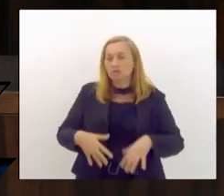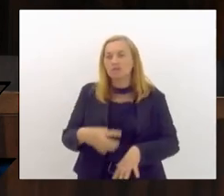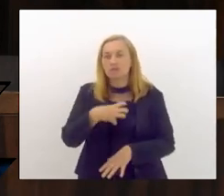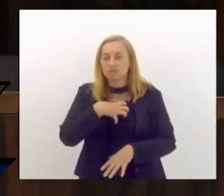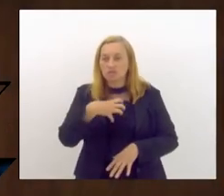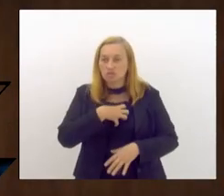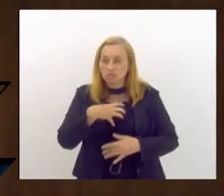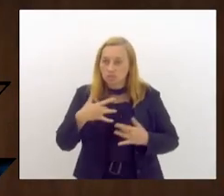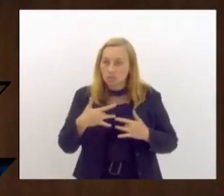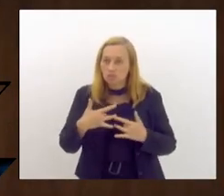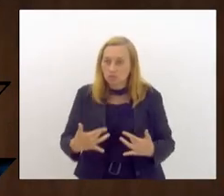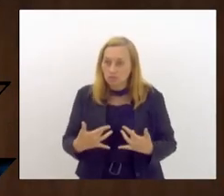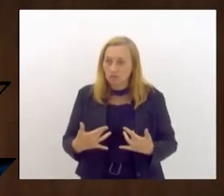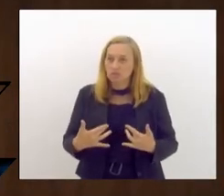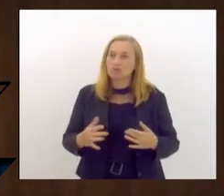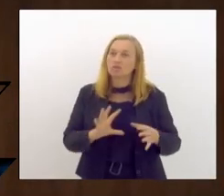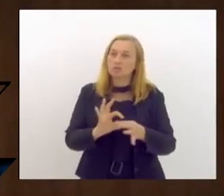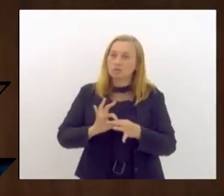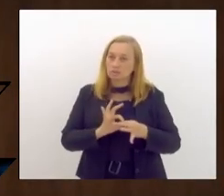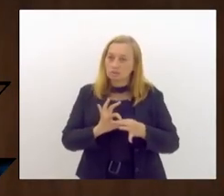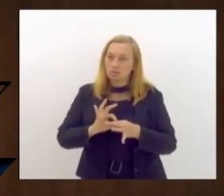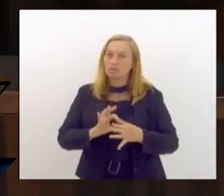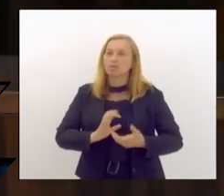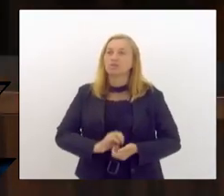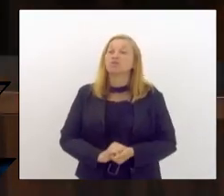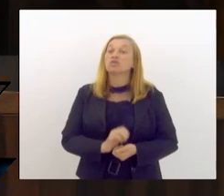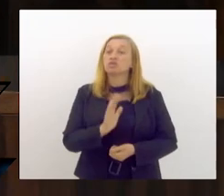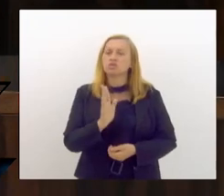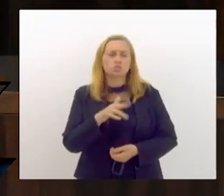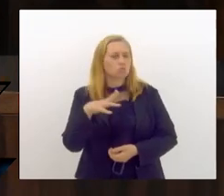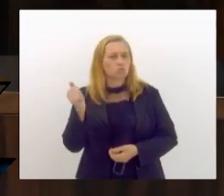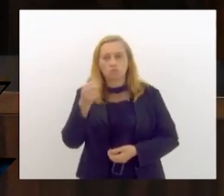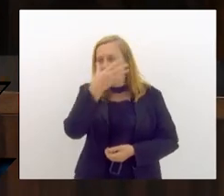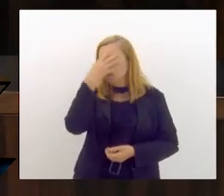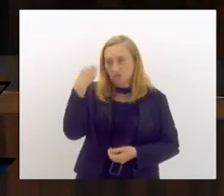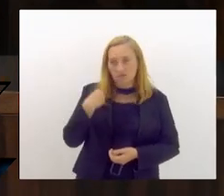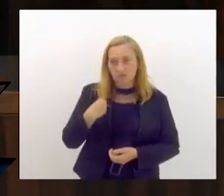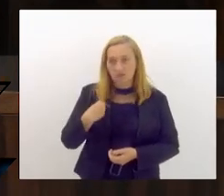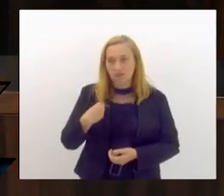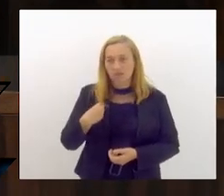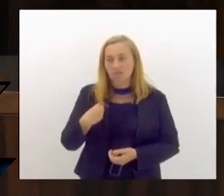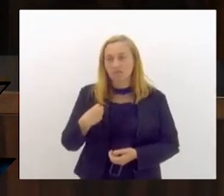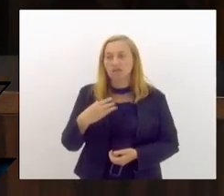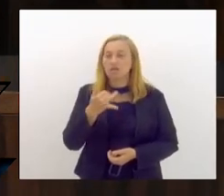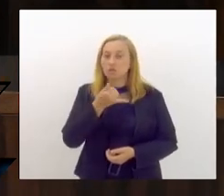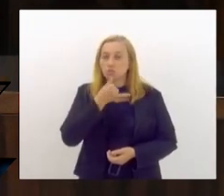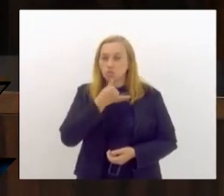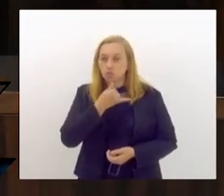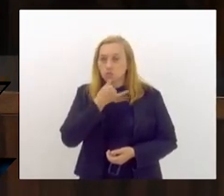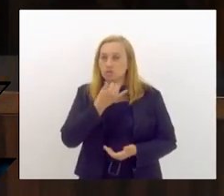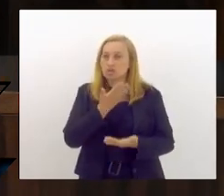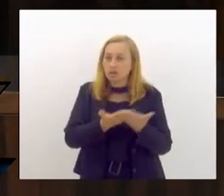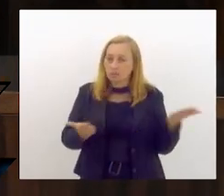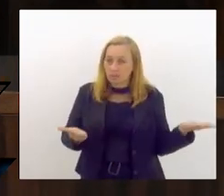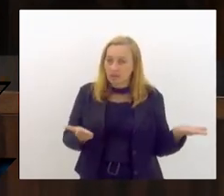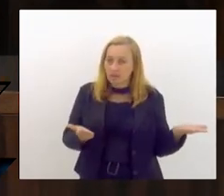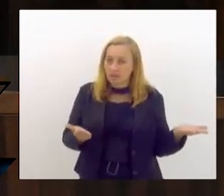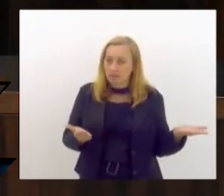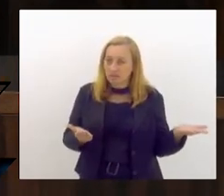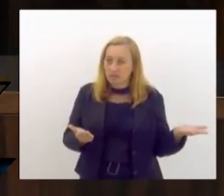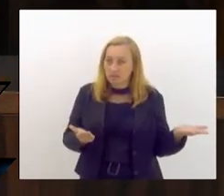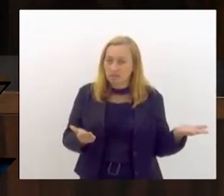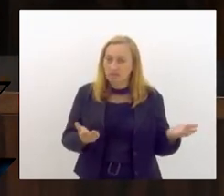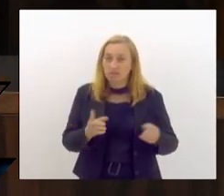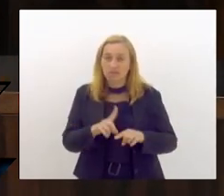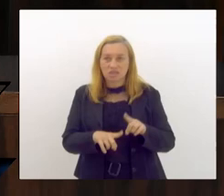sentimento, estamos unidos e jamais esqueceremos a grande tragédia, as perdas não só de